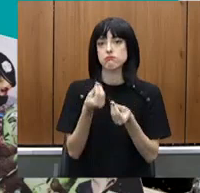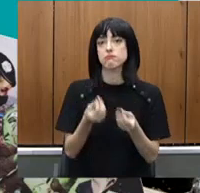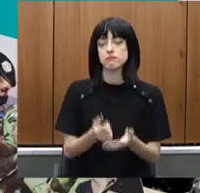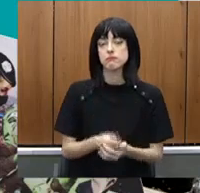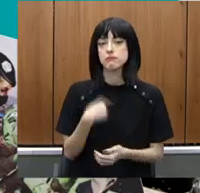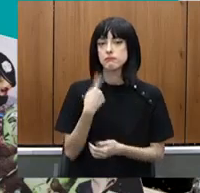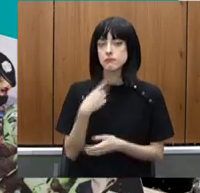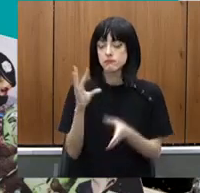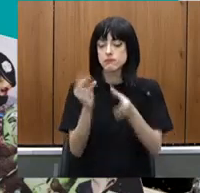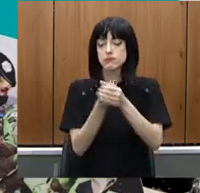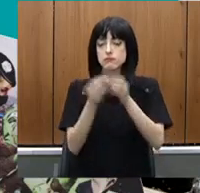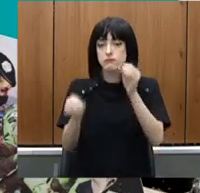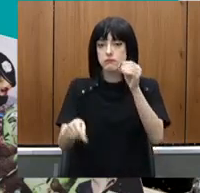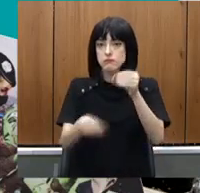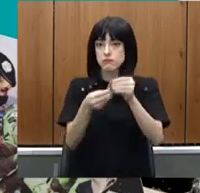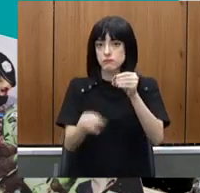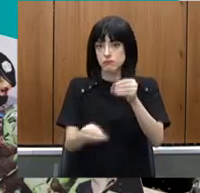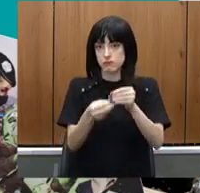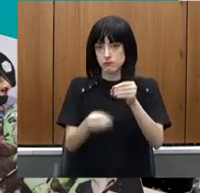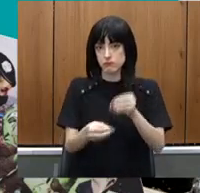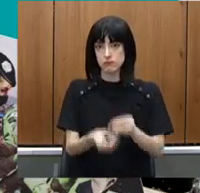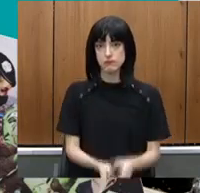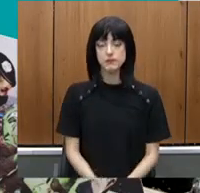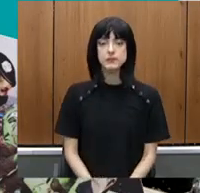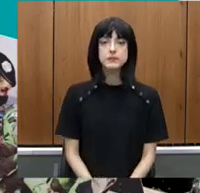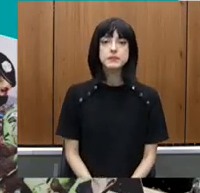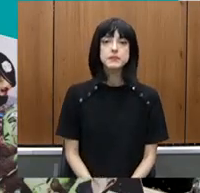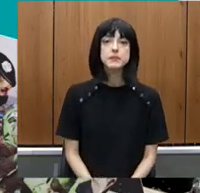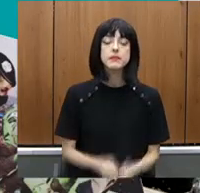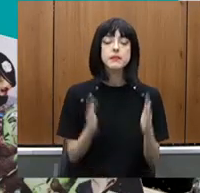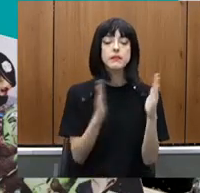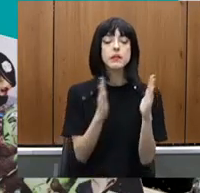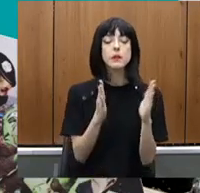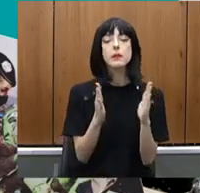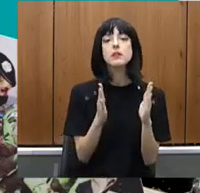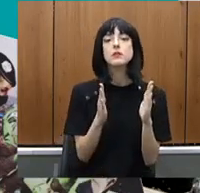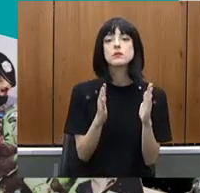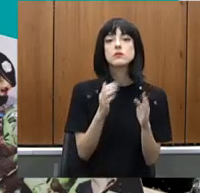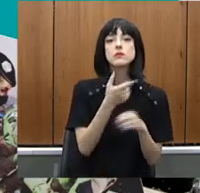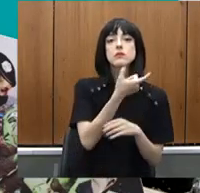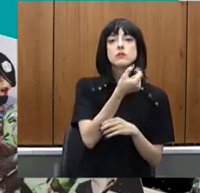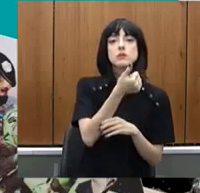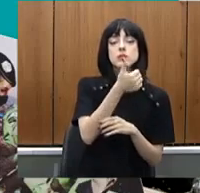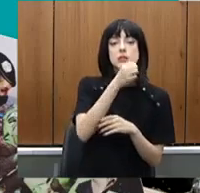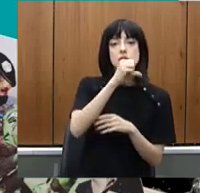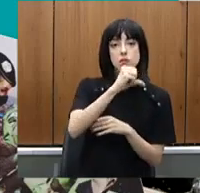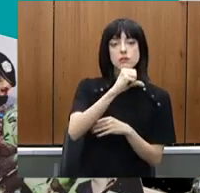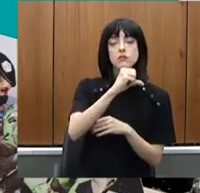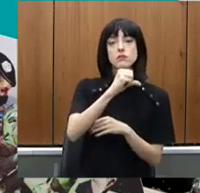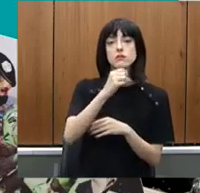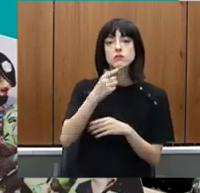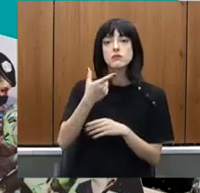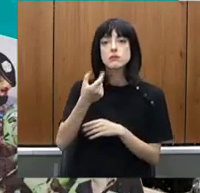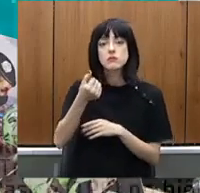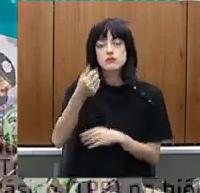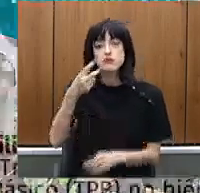aí no período de 2019 2022 houveram 4213 inclusões